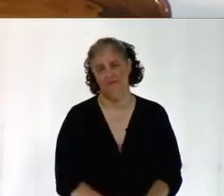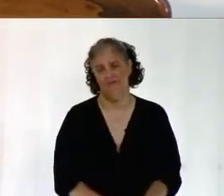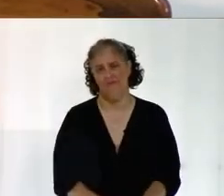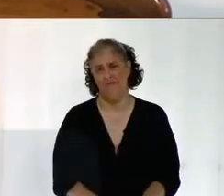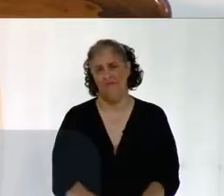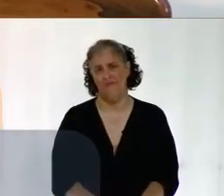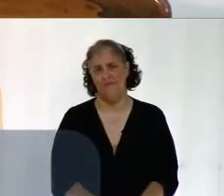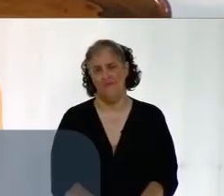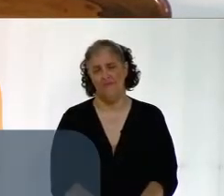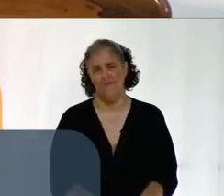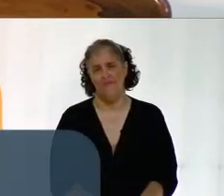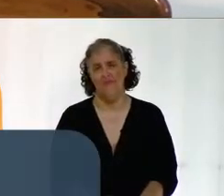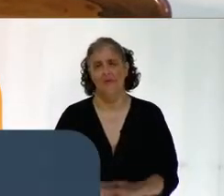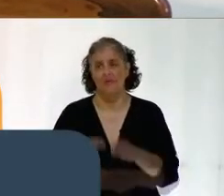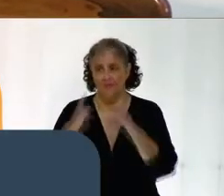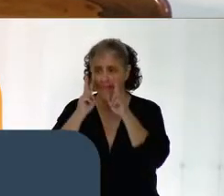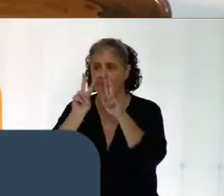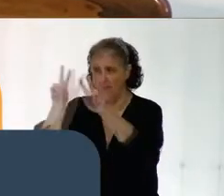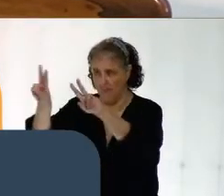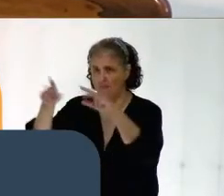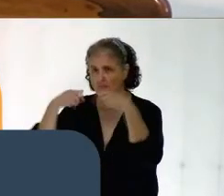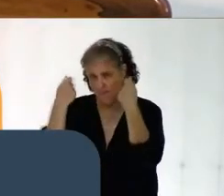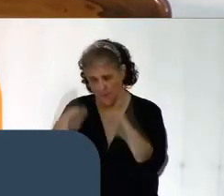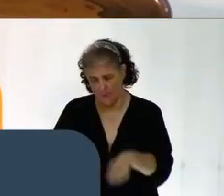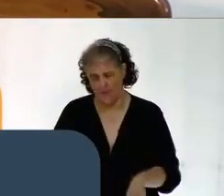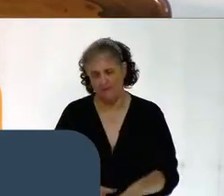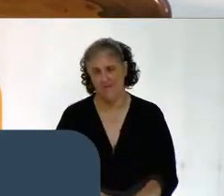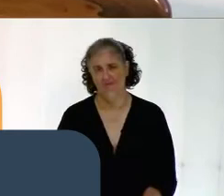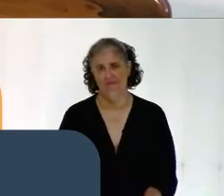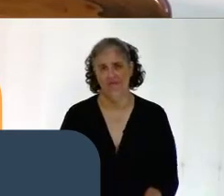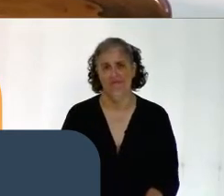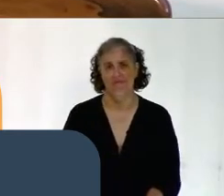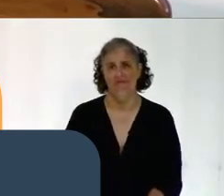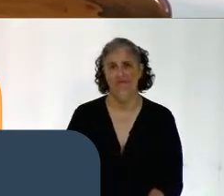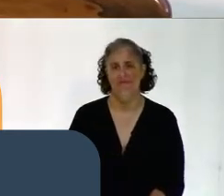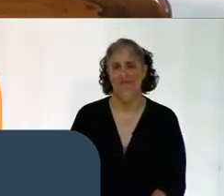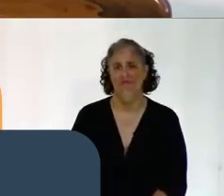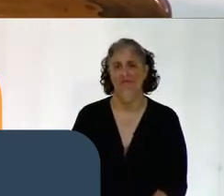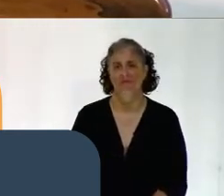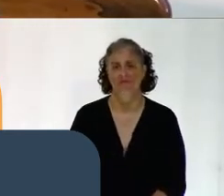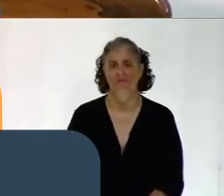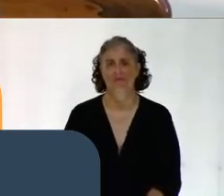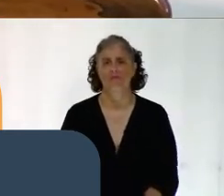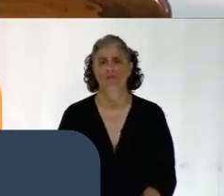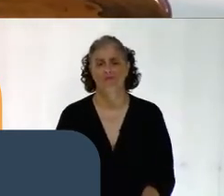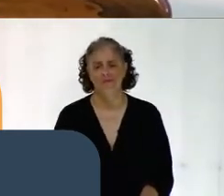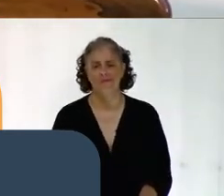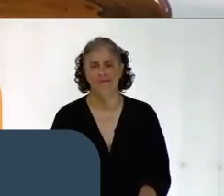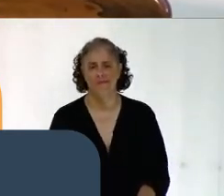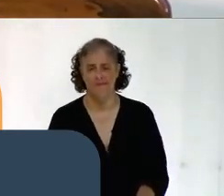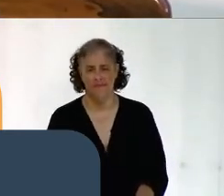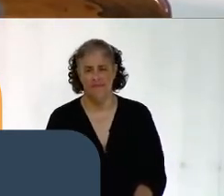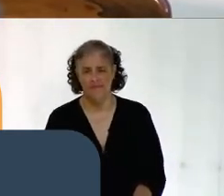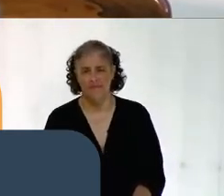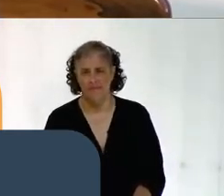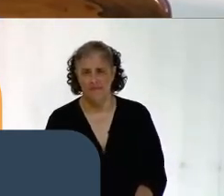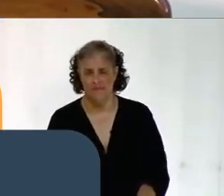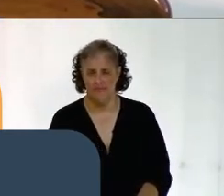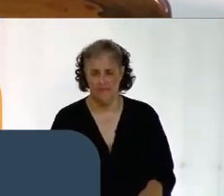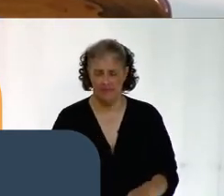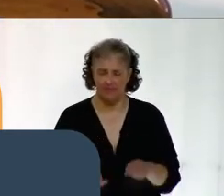esse é o testemunho necessário e não muito popular tivesse de passagem